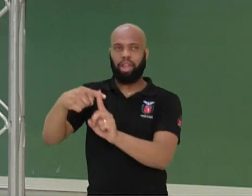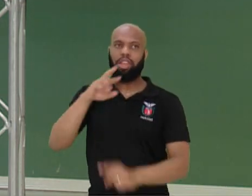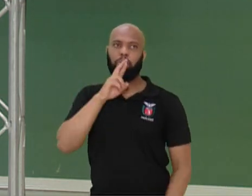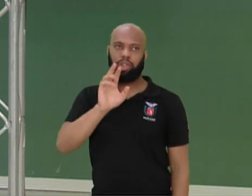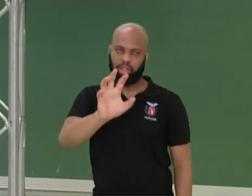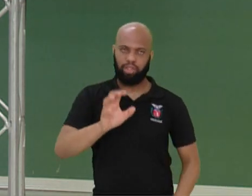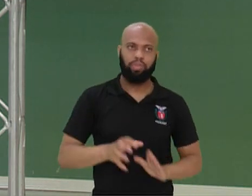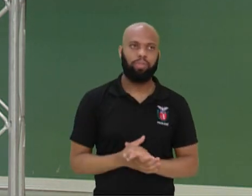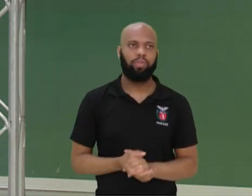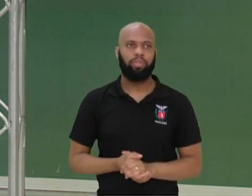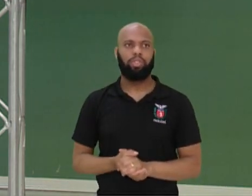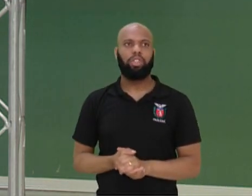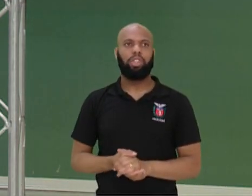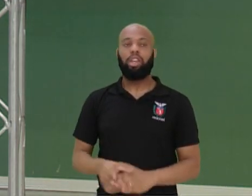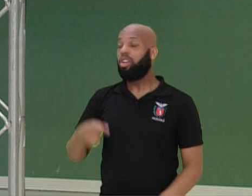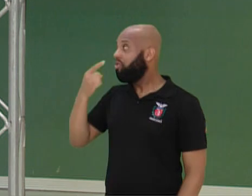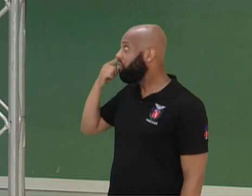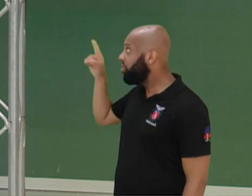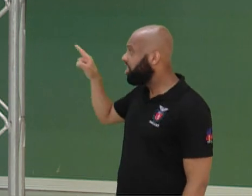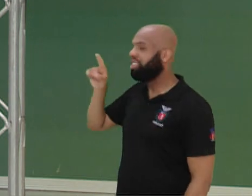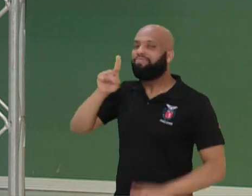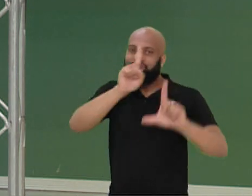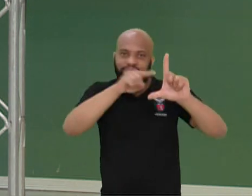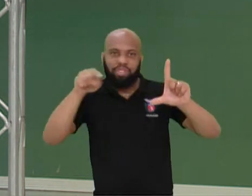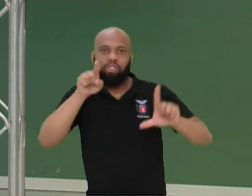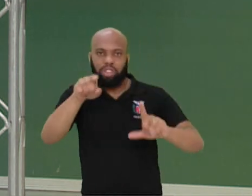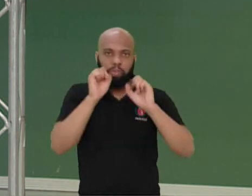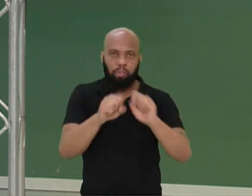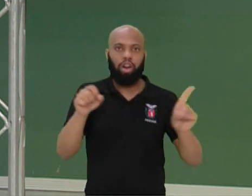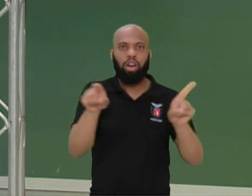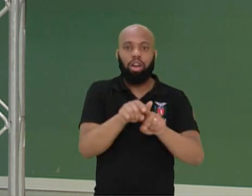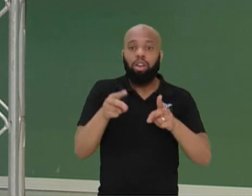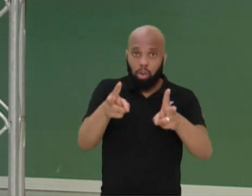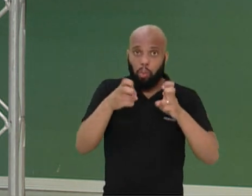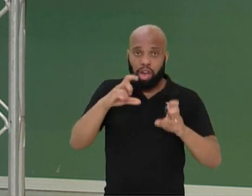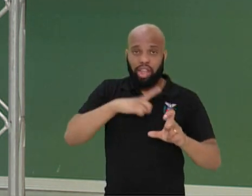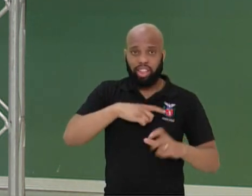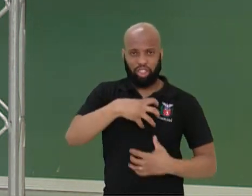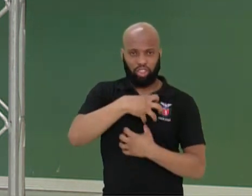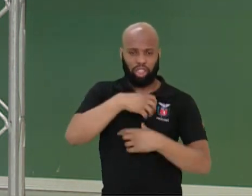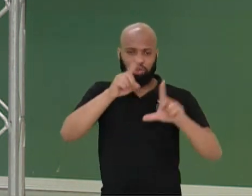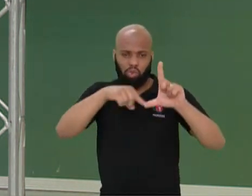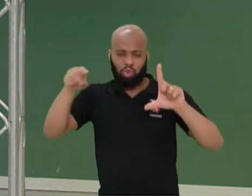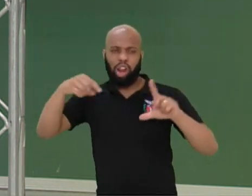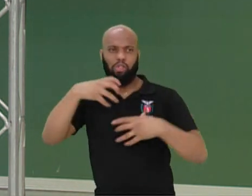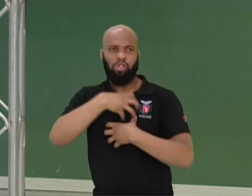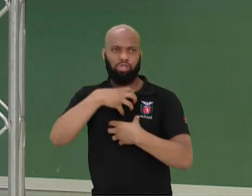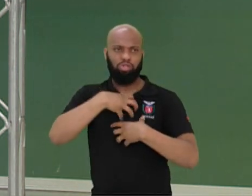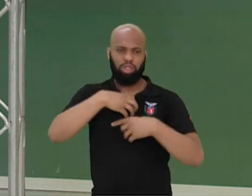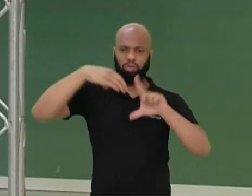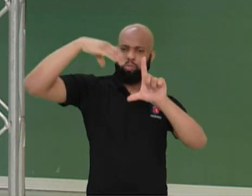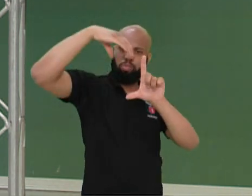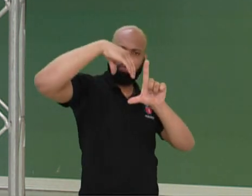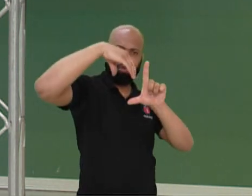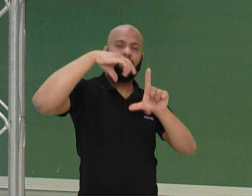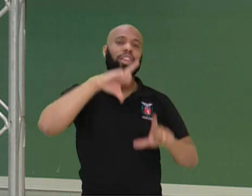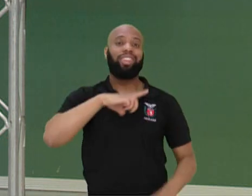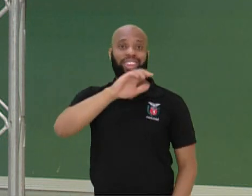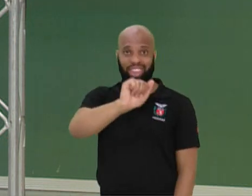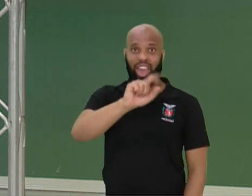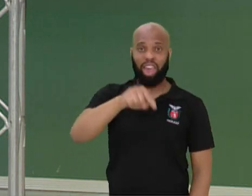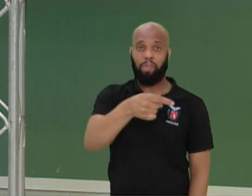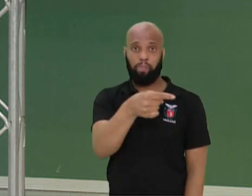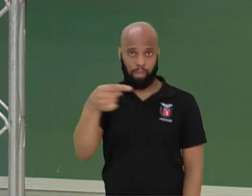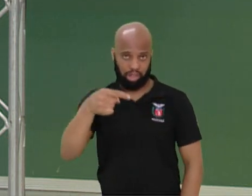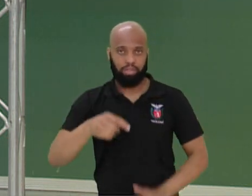aqui. Dado esse gráfico agora, você pode perceber que o gráfico tem a concavidade voltada para baixo, o A fica